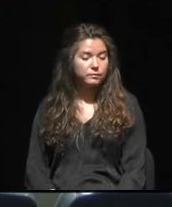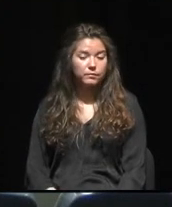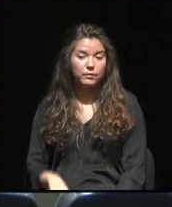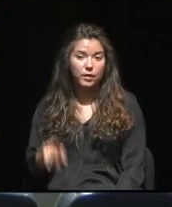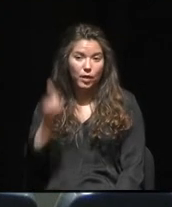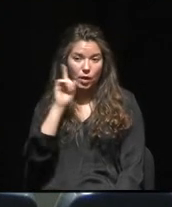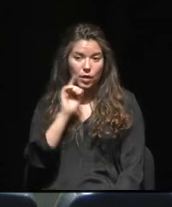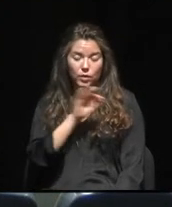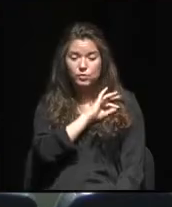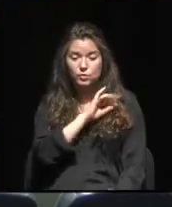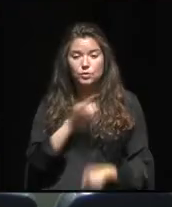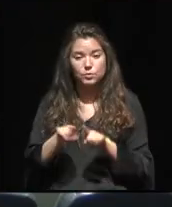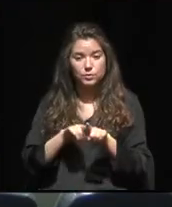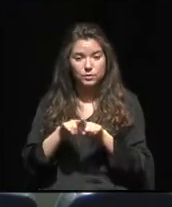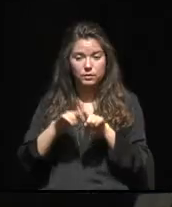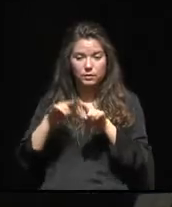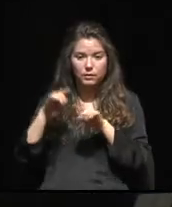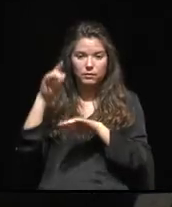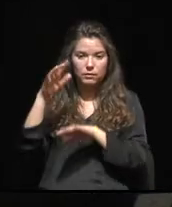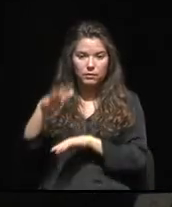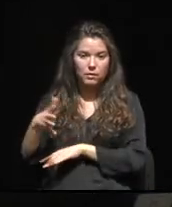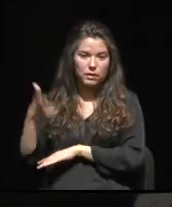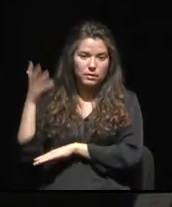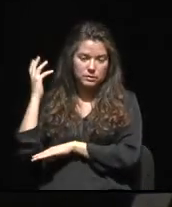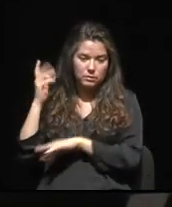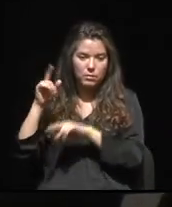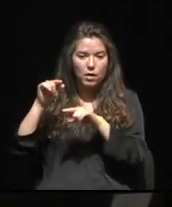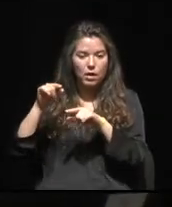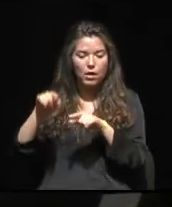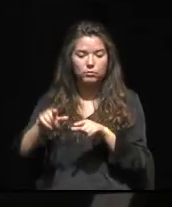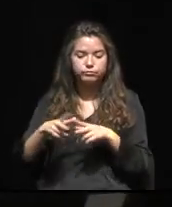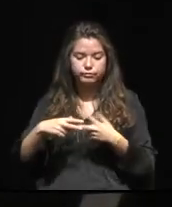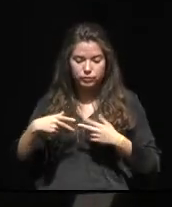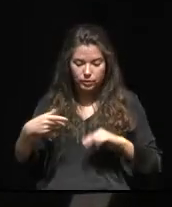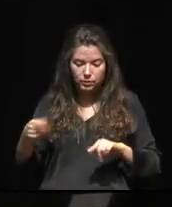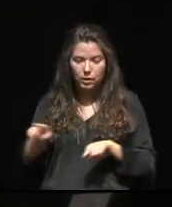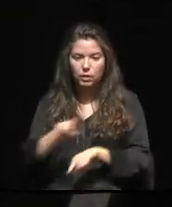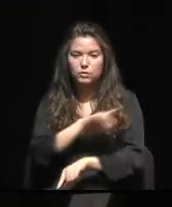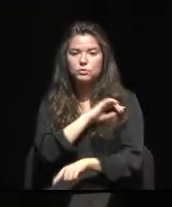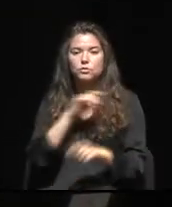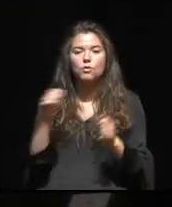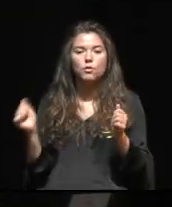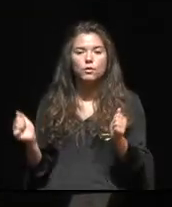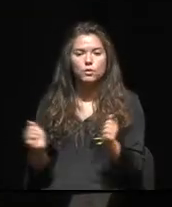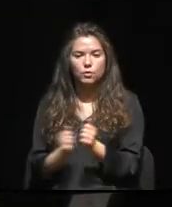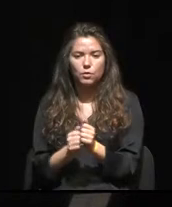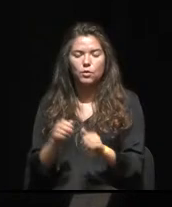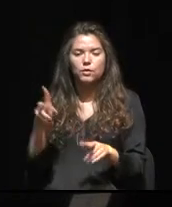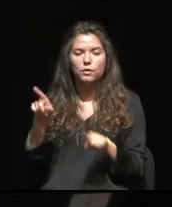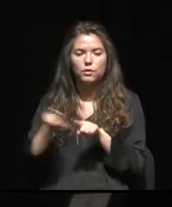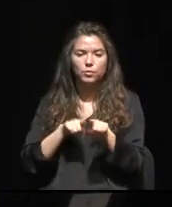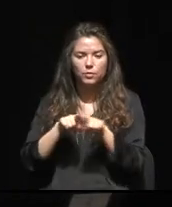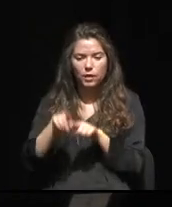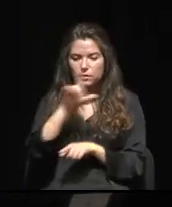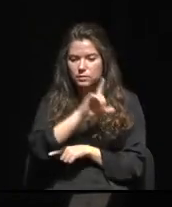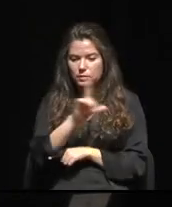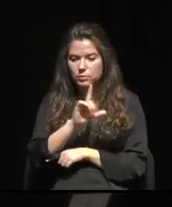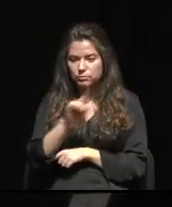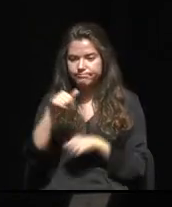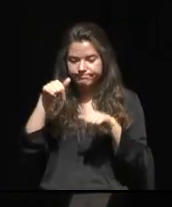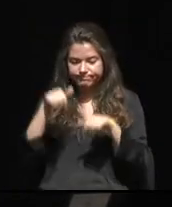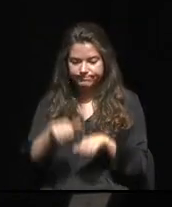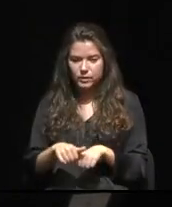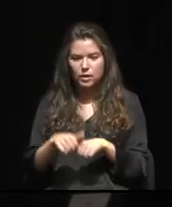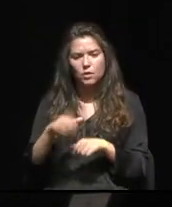senhora presidente da Assembleia Municipal Senhor Vereador senhores deputados municipais lisboetas que nos acompanham o CDs